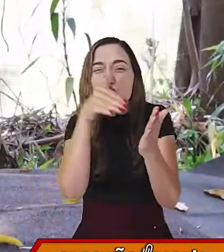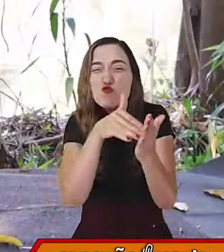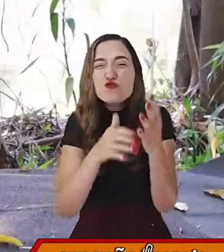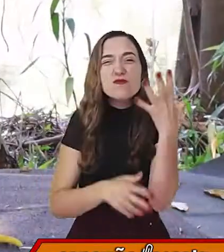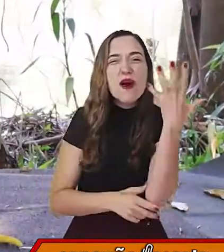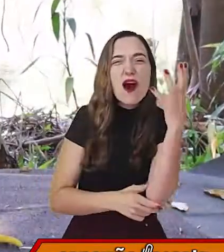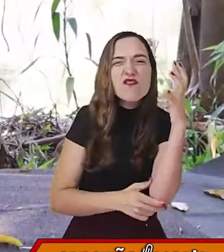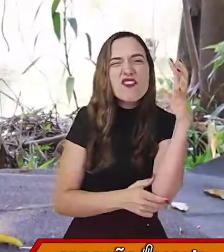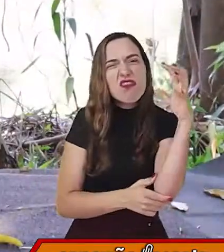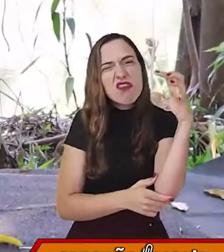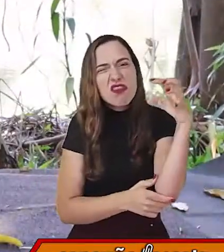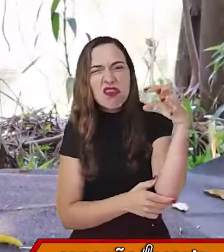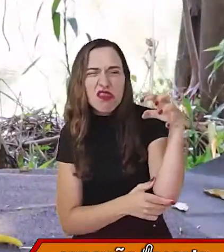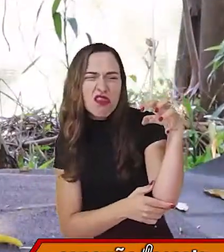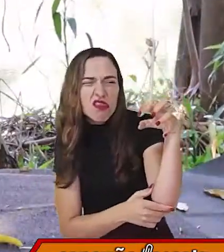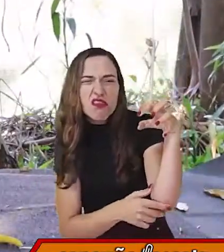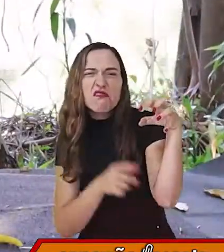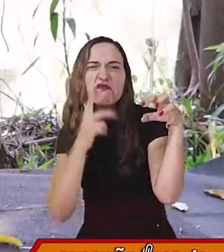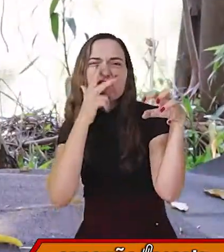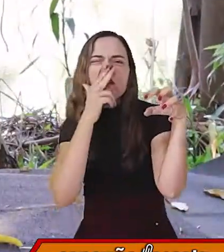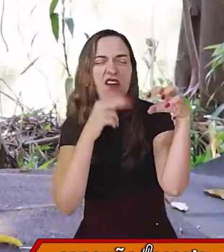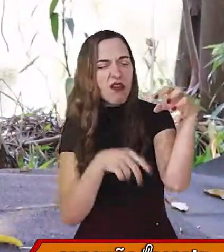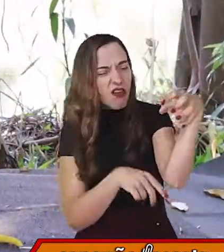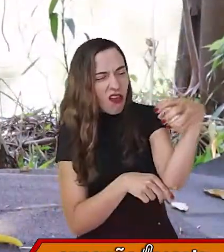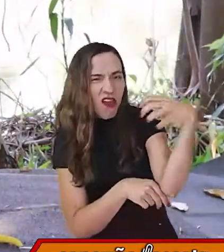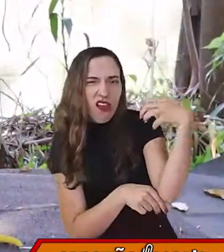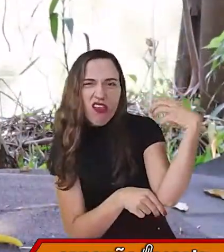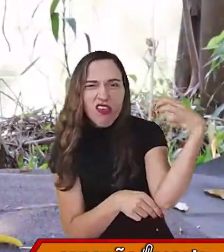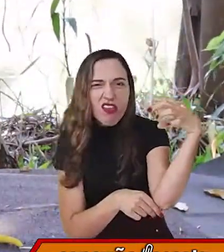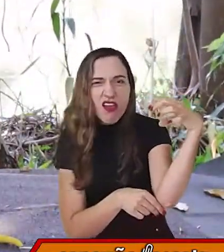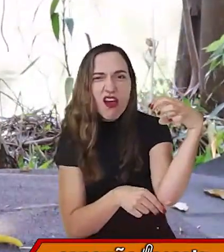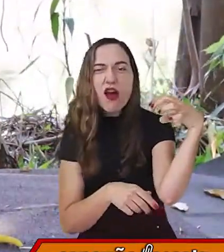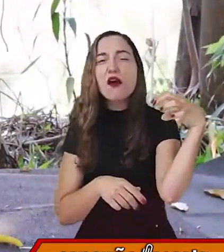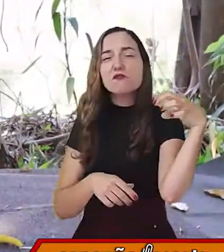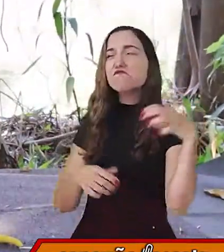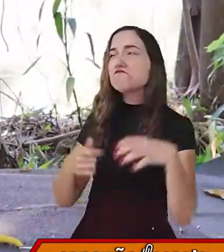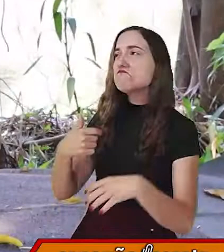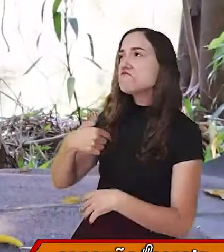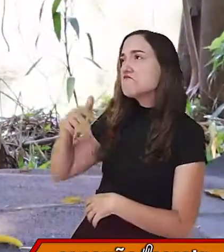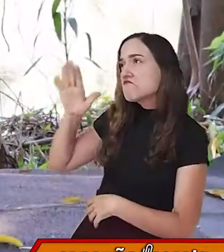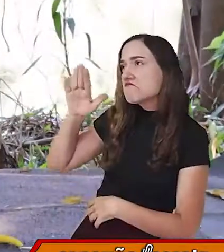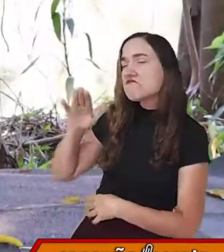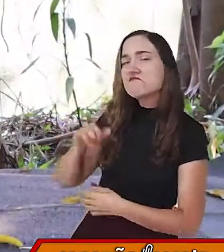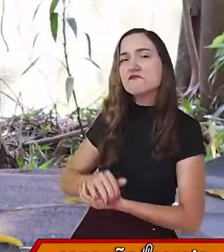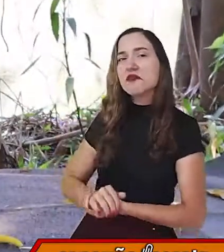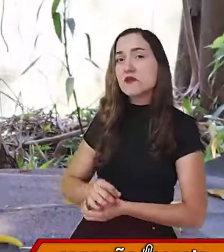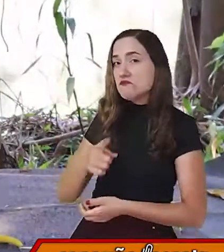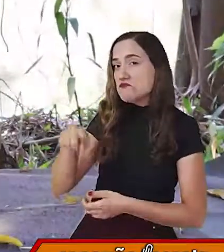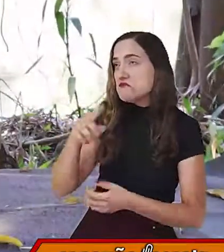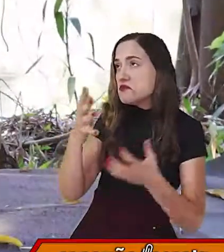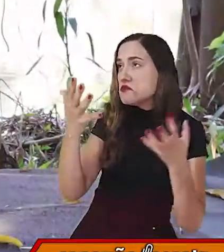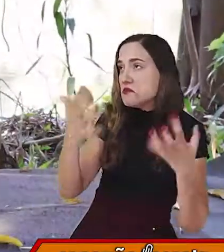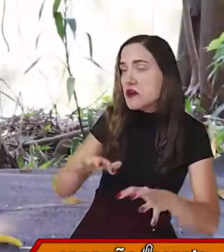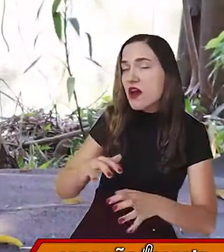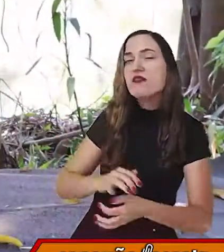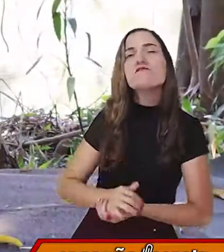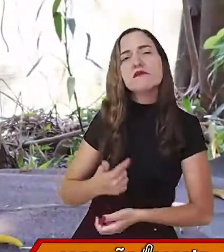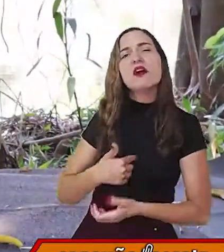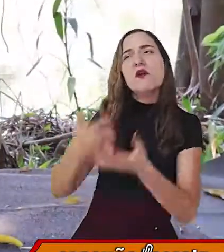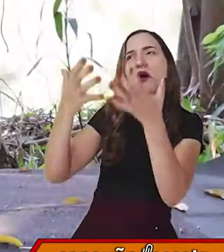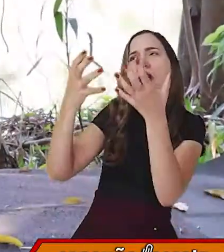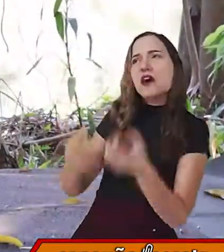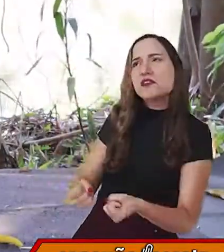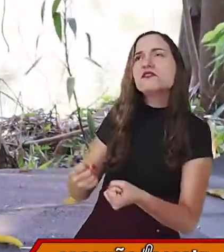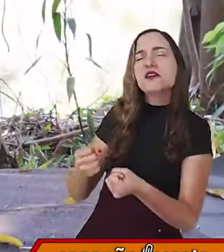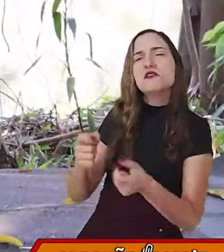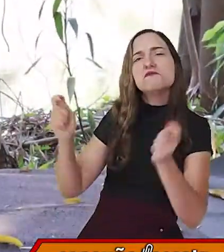árvore tortuosa, sinuosa, pegou e falou: olha, se ninguém se dispôs, eu